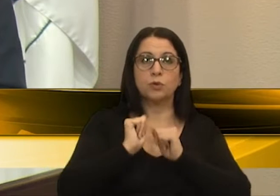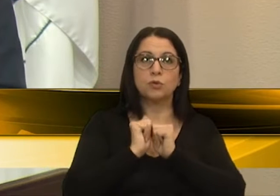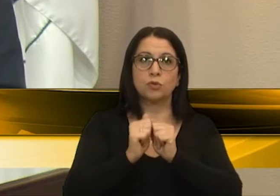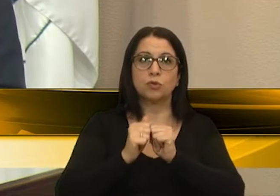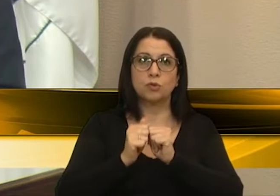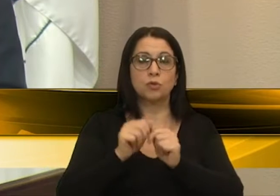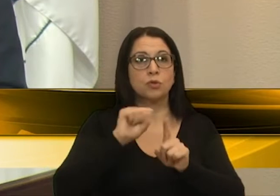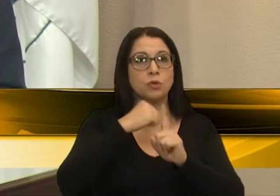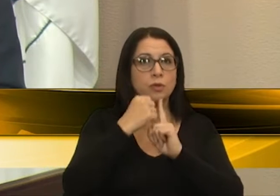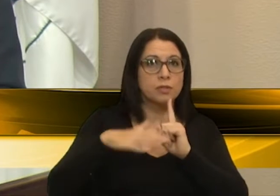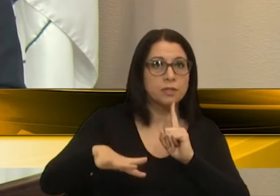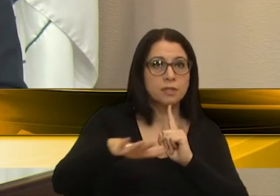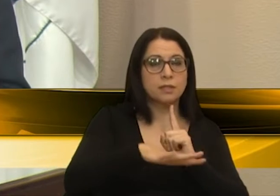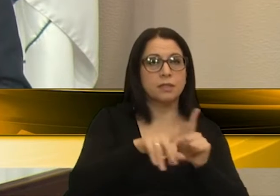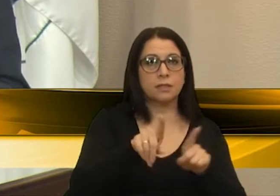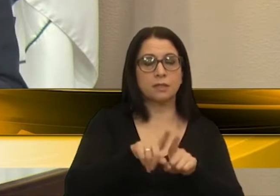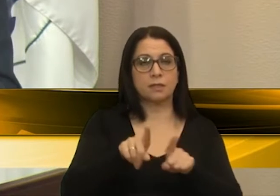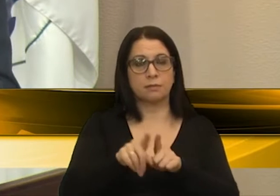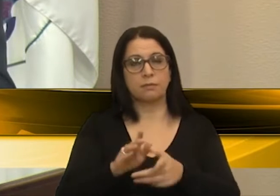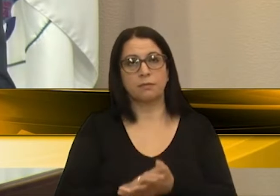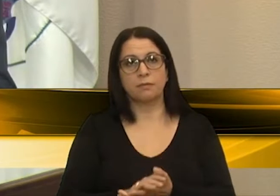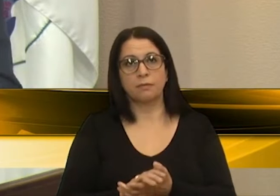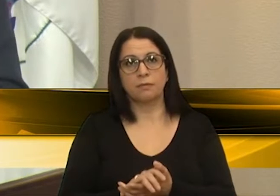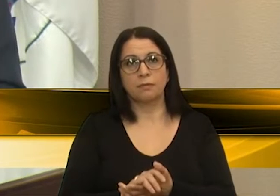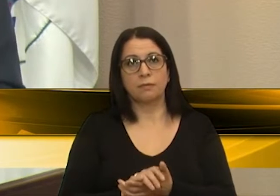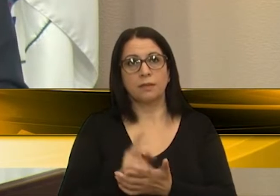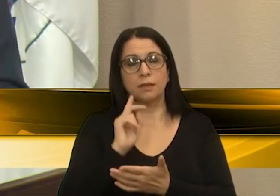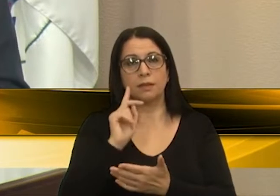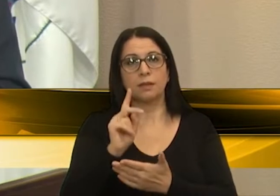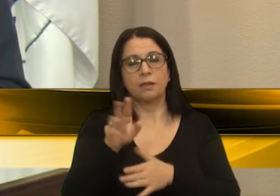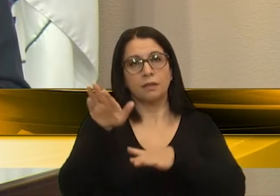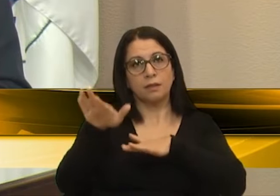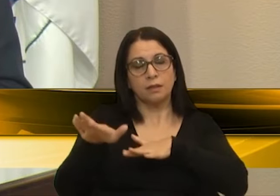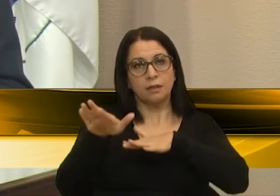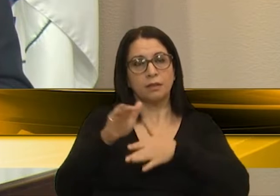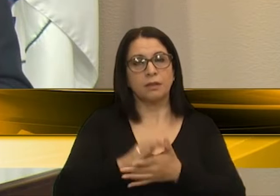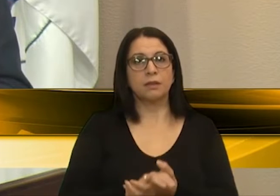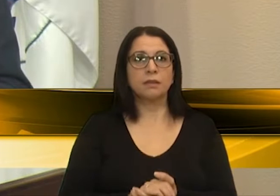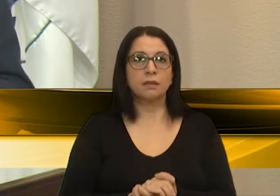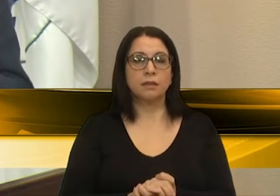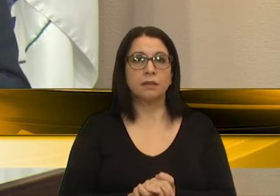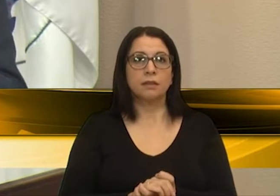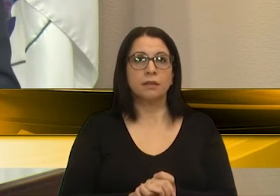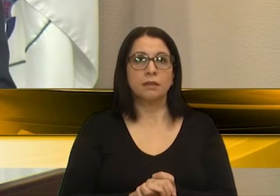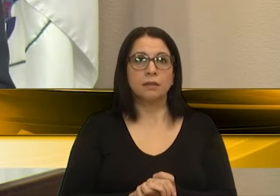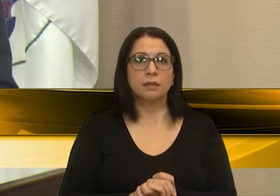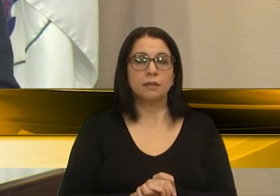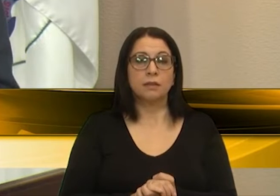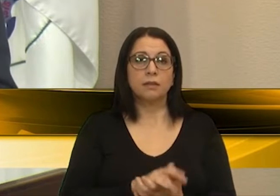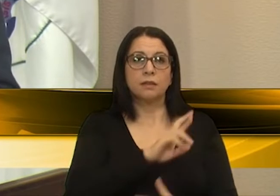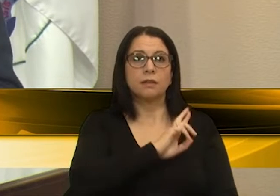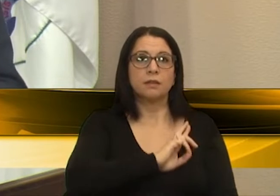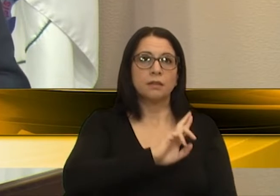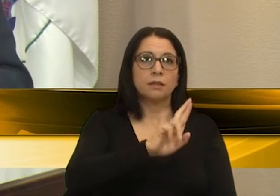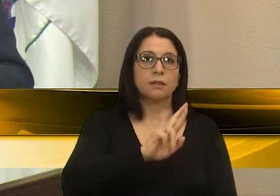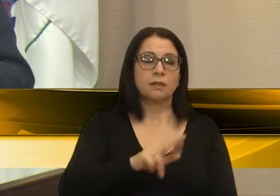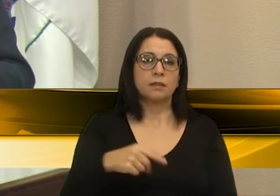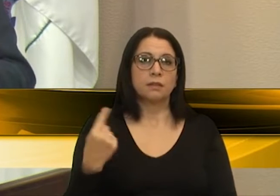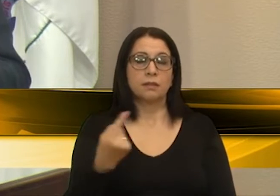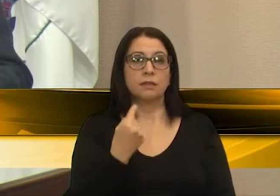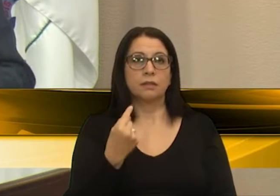construções sociais e também nesse aspecto da Via Sacra da Juventude, do ponto de vista religioso, eles